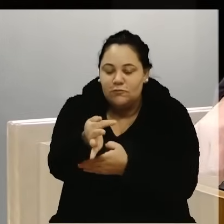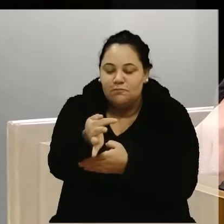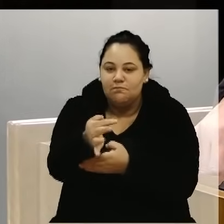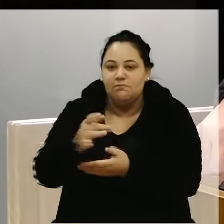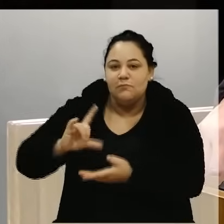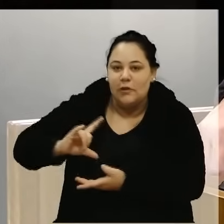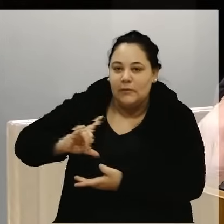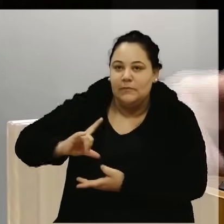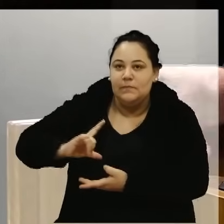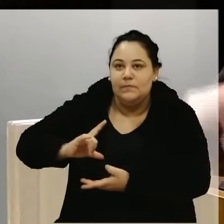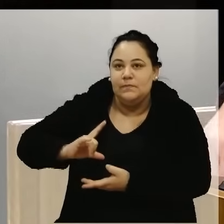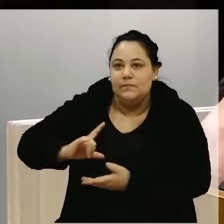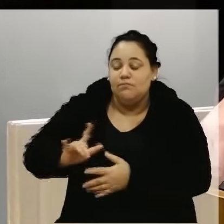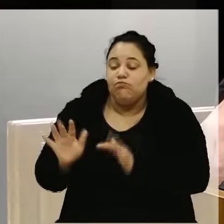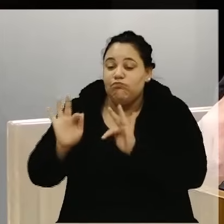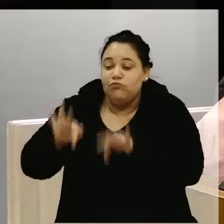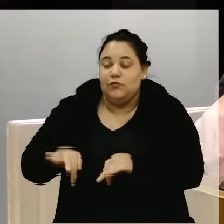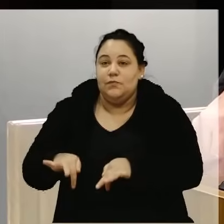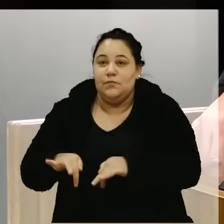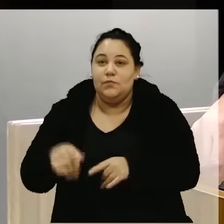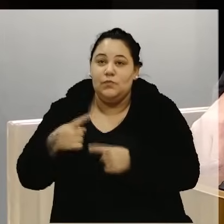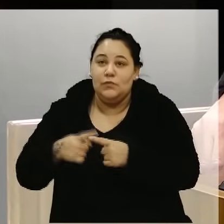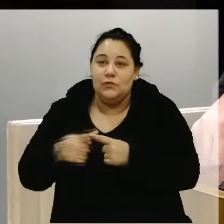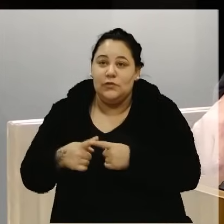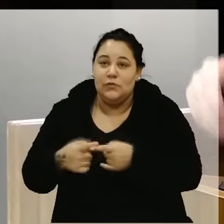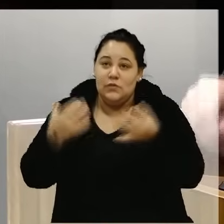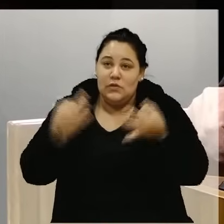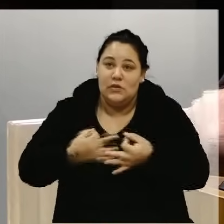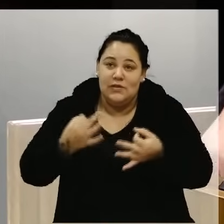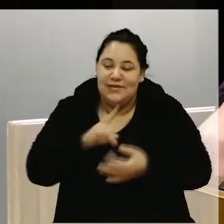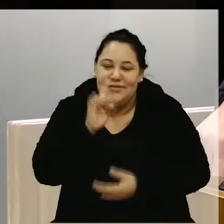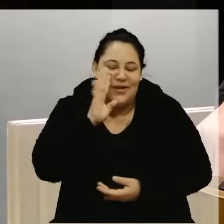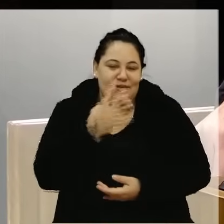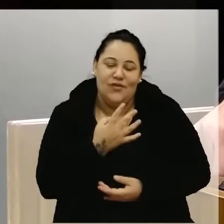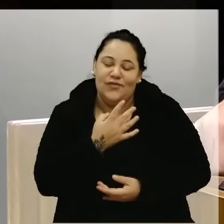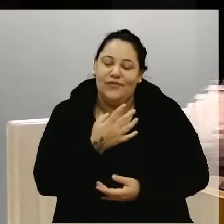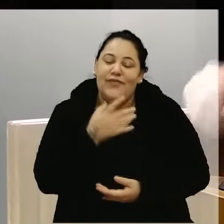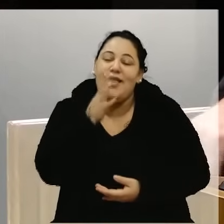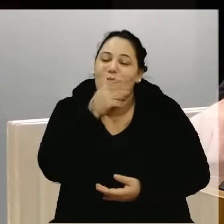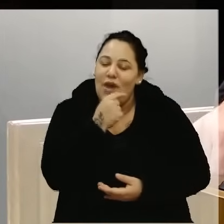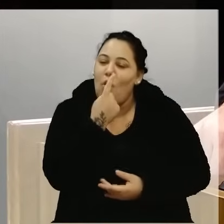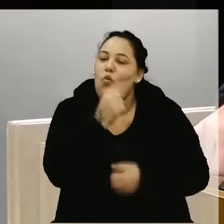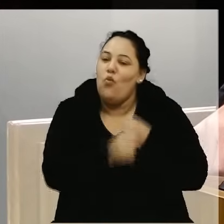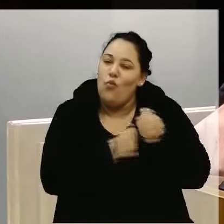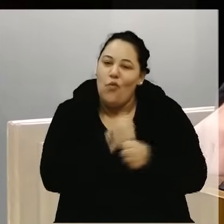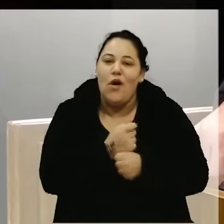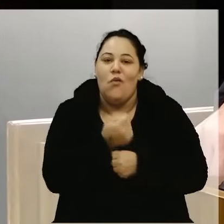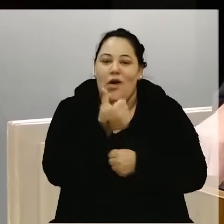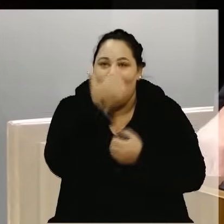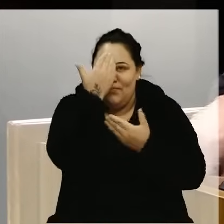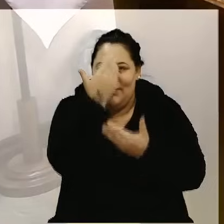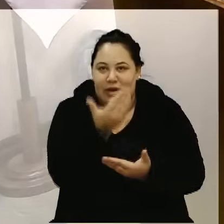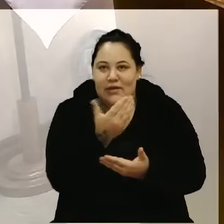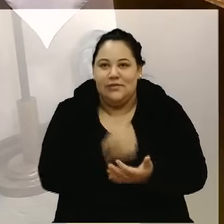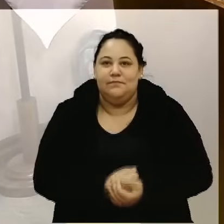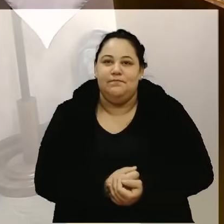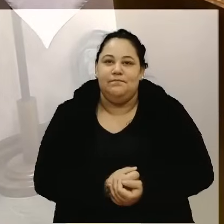definição final que com certeza não se resolve em menos de 1 ano. Obrigado. A gente fica, se tiver alguma dúvida.